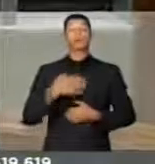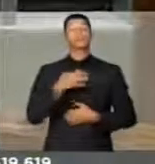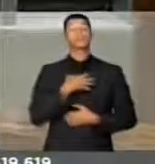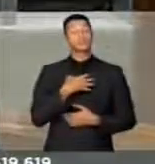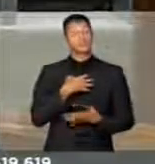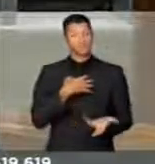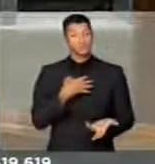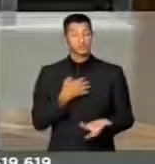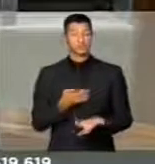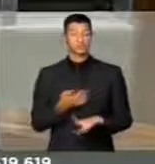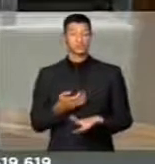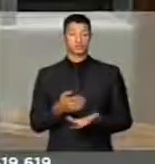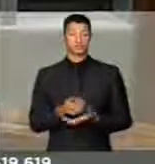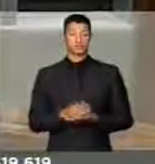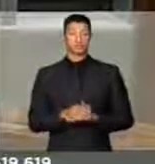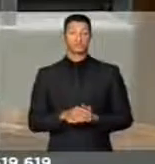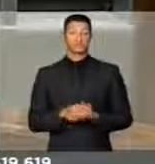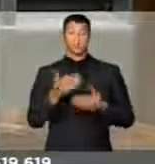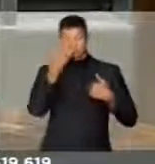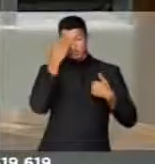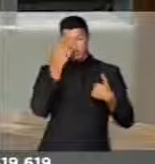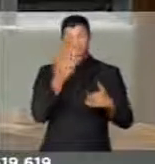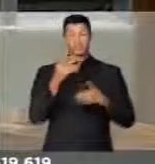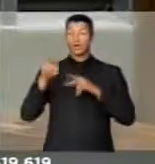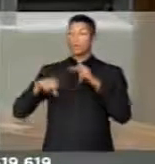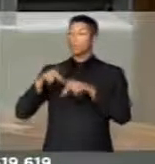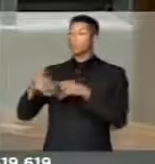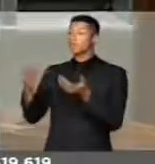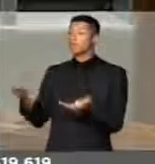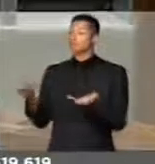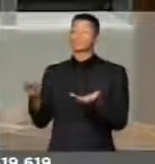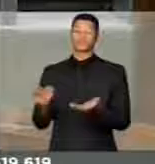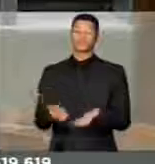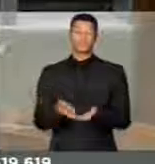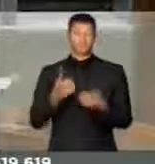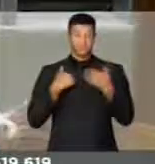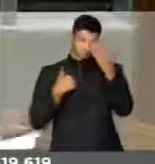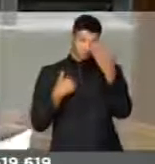sentimento de gratidão ao povo brasileiro? Muito obrigada.